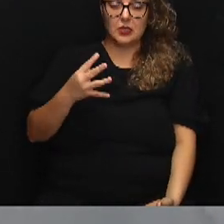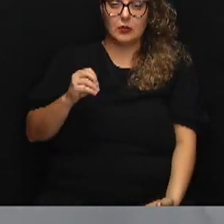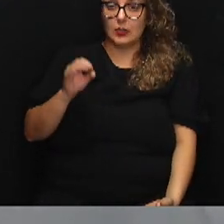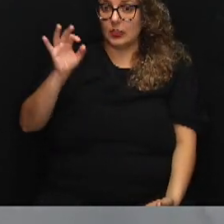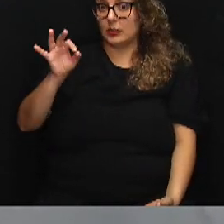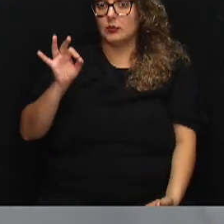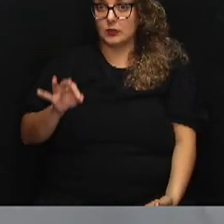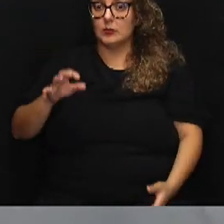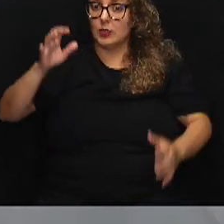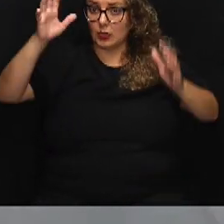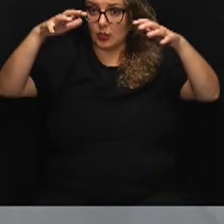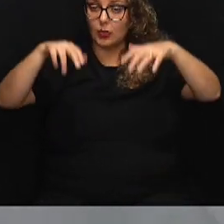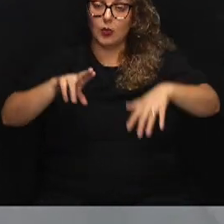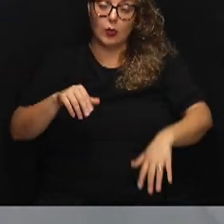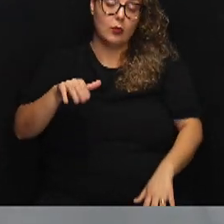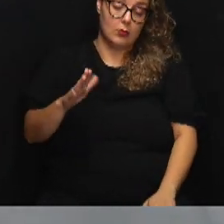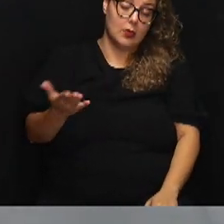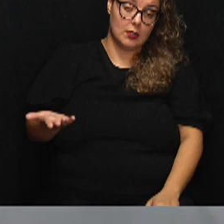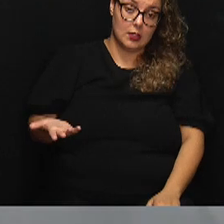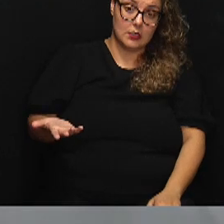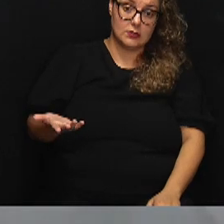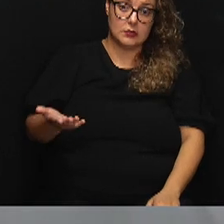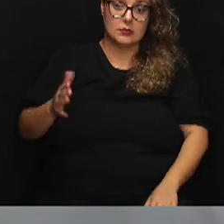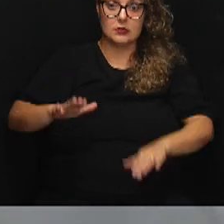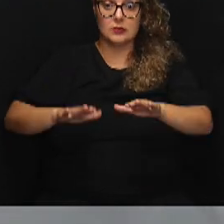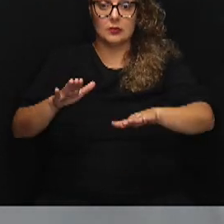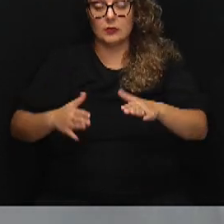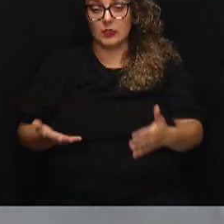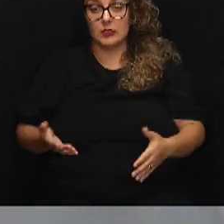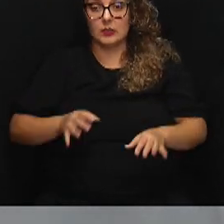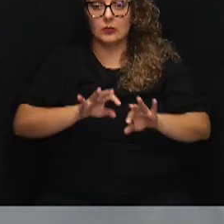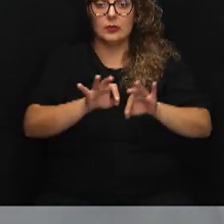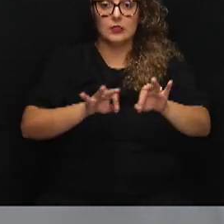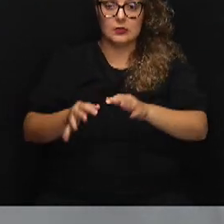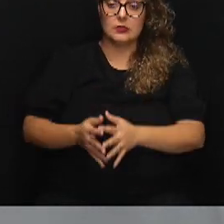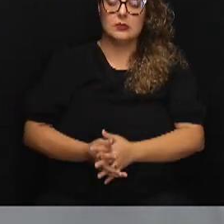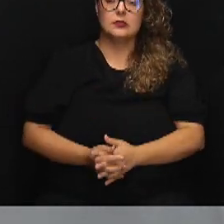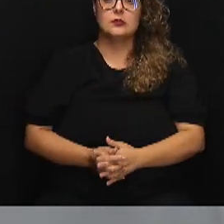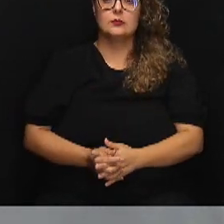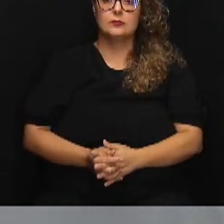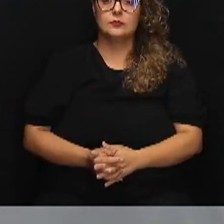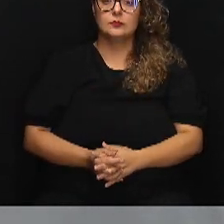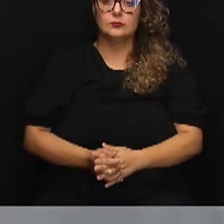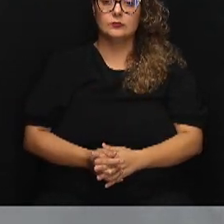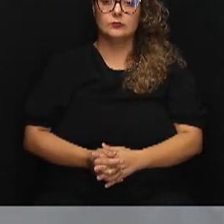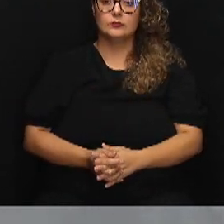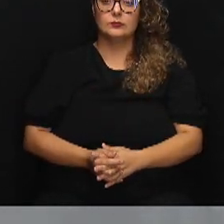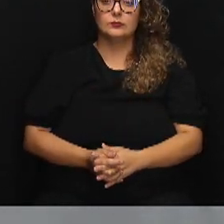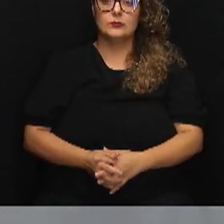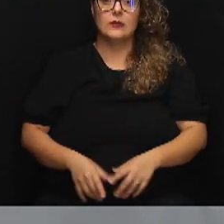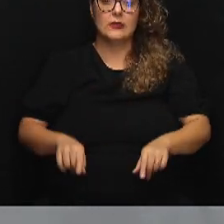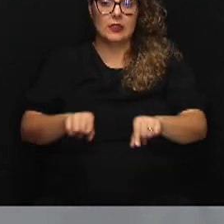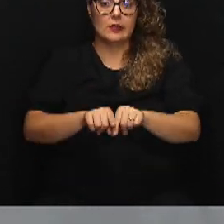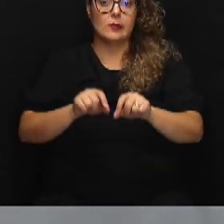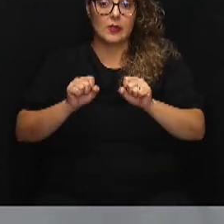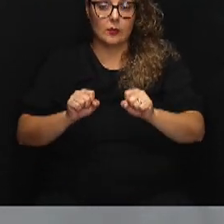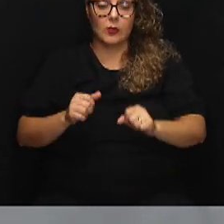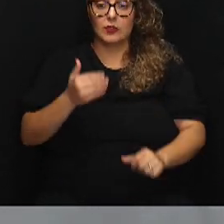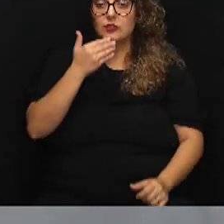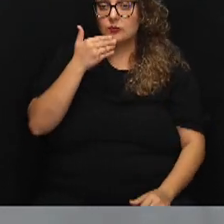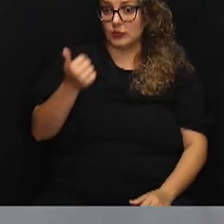que caiu, ou mais até, isso depende da organização. E também pode servir para